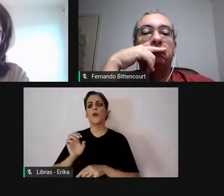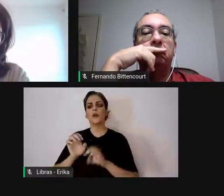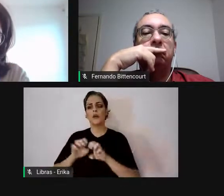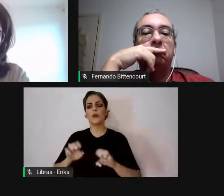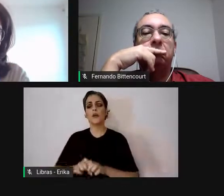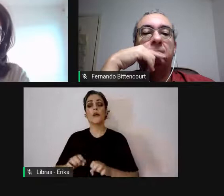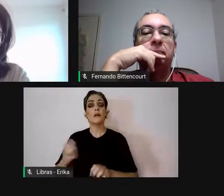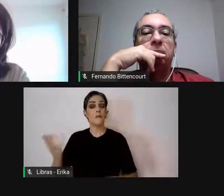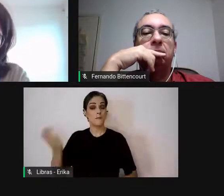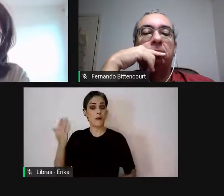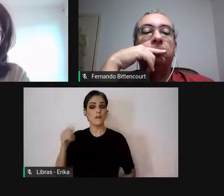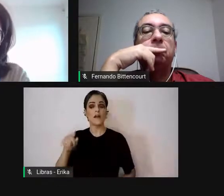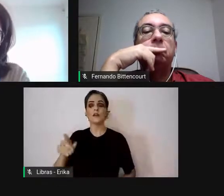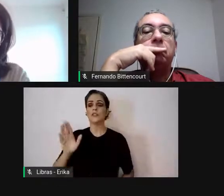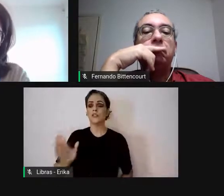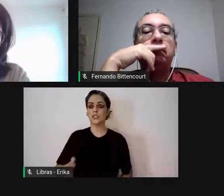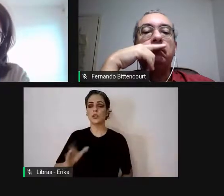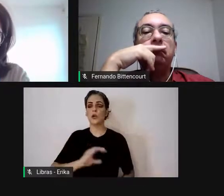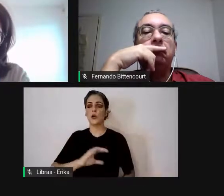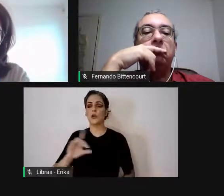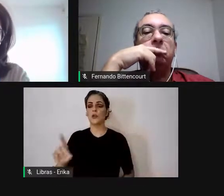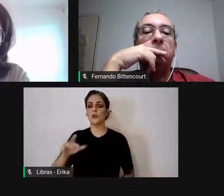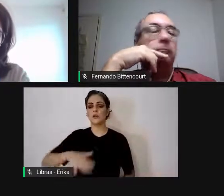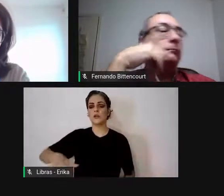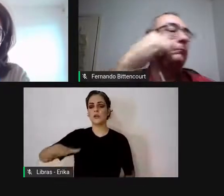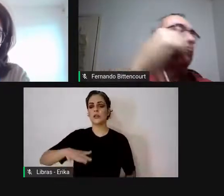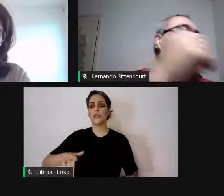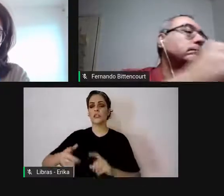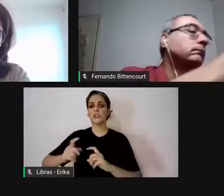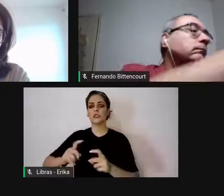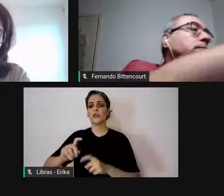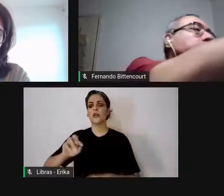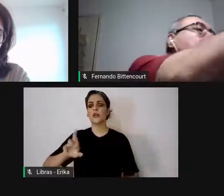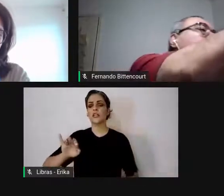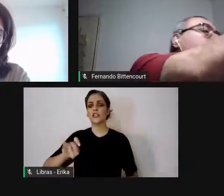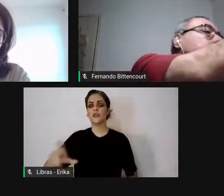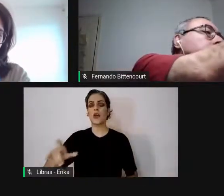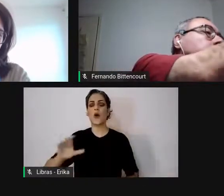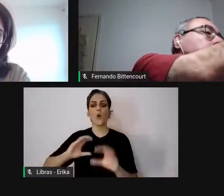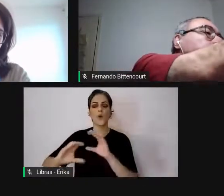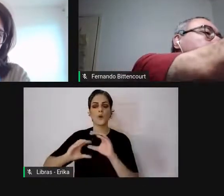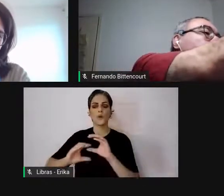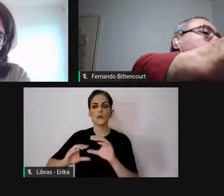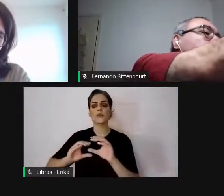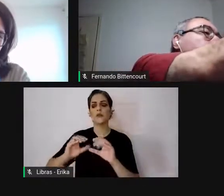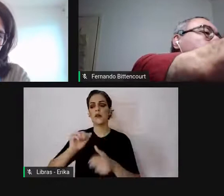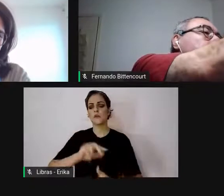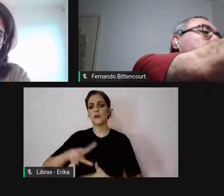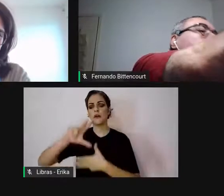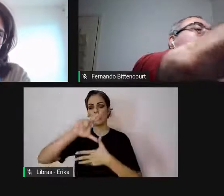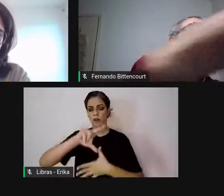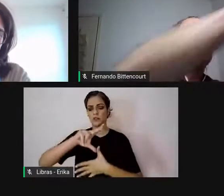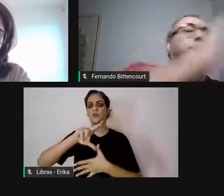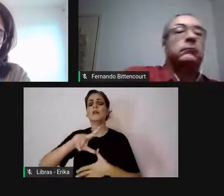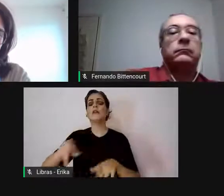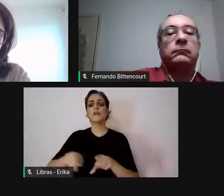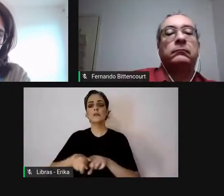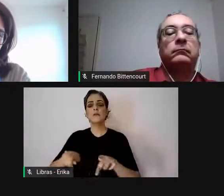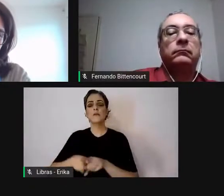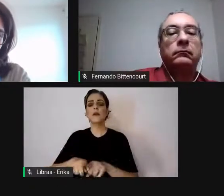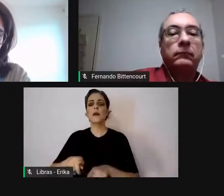de comunicação do banco para a América Latina e o Caribe e a comunicação do Banco Mundial para o Brasil. É mestre em